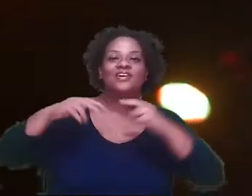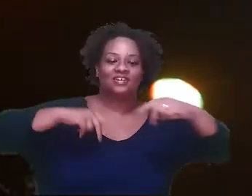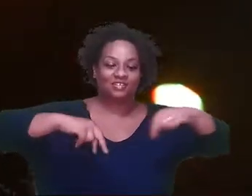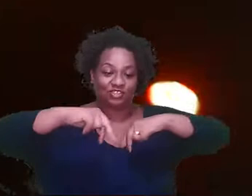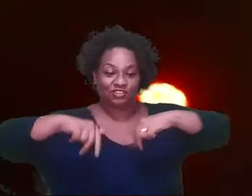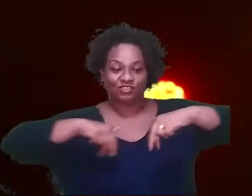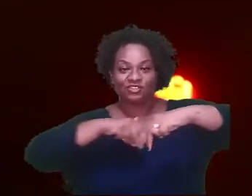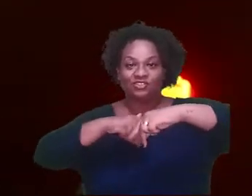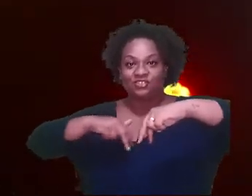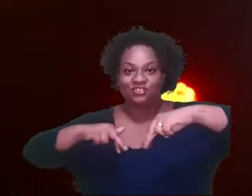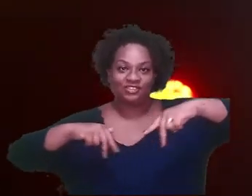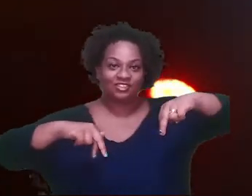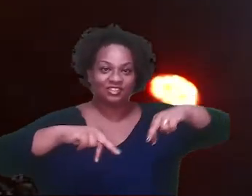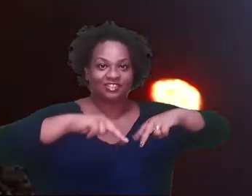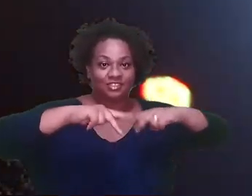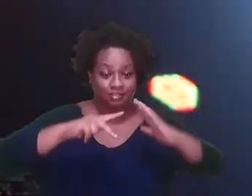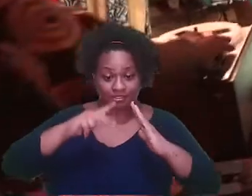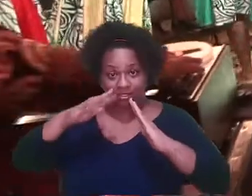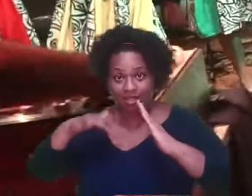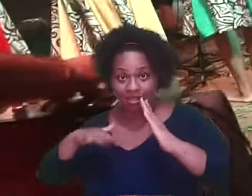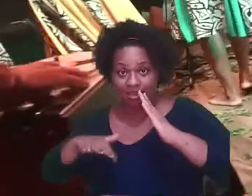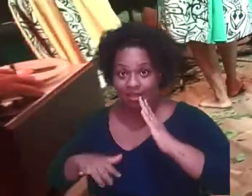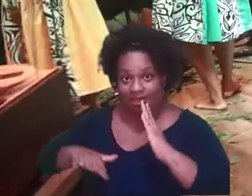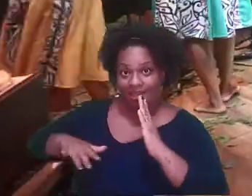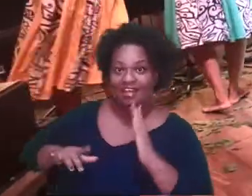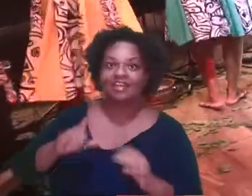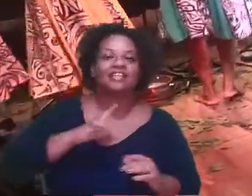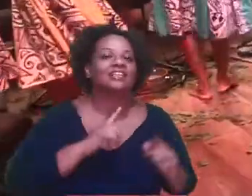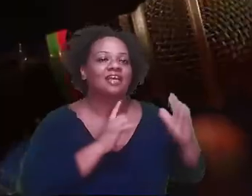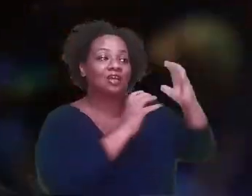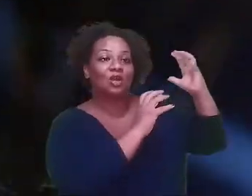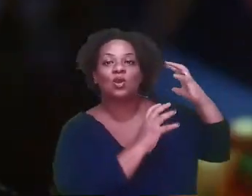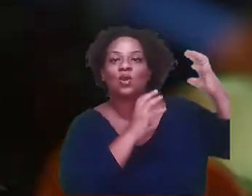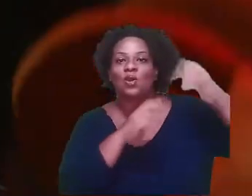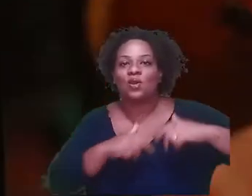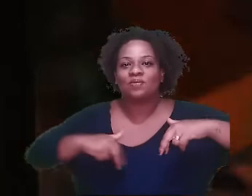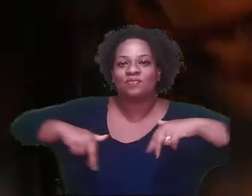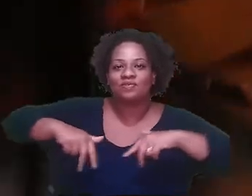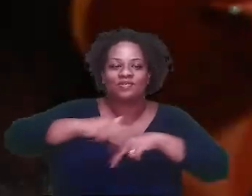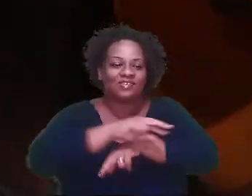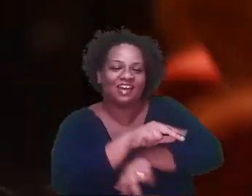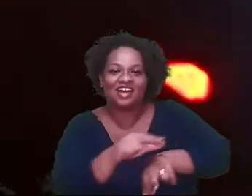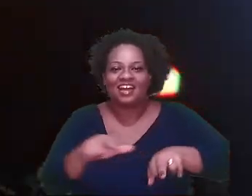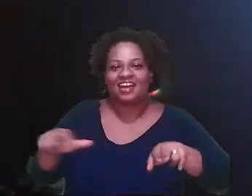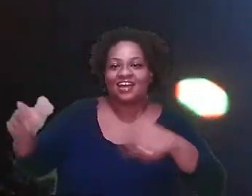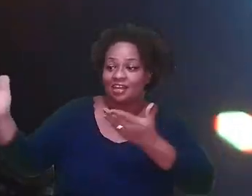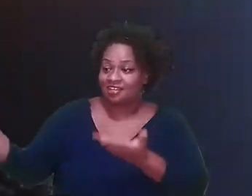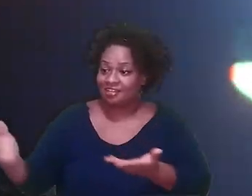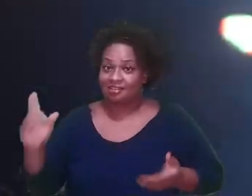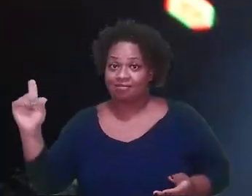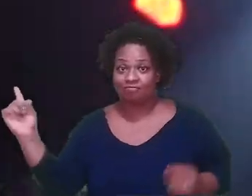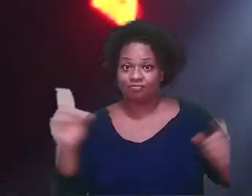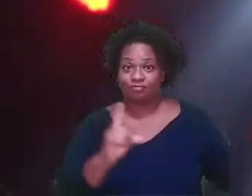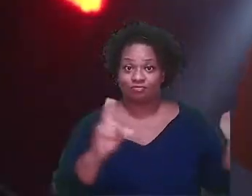de Ubingada. No terreiro da Ubingada vem coco de Ubingadinha. Vem trazendo e alô. você. Poxa